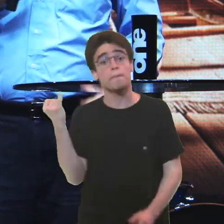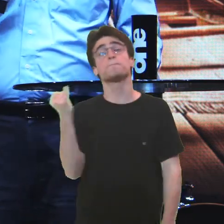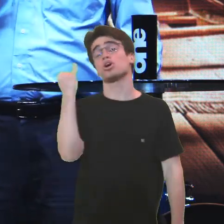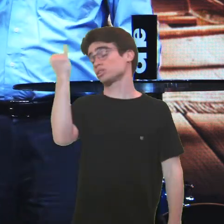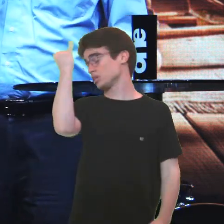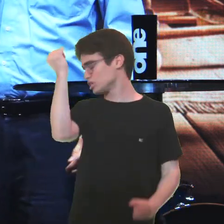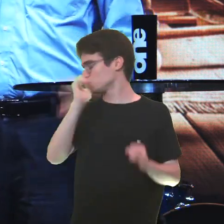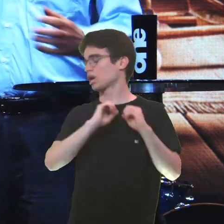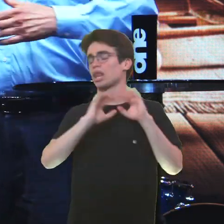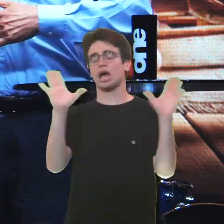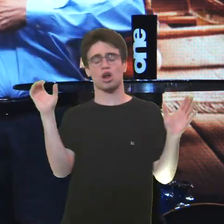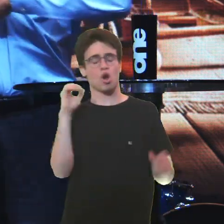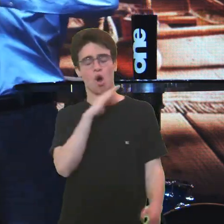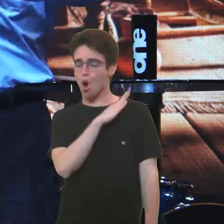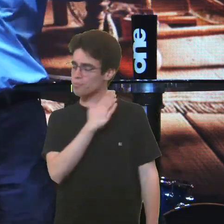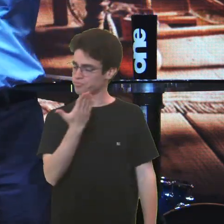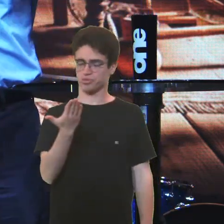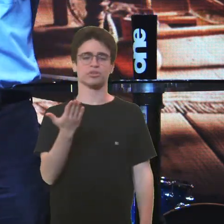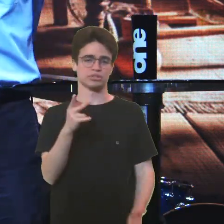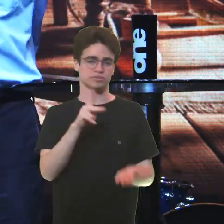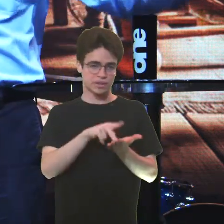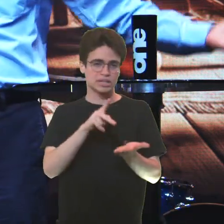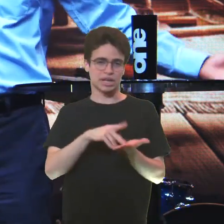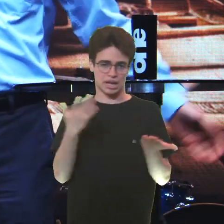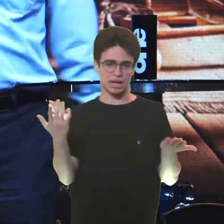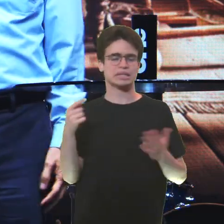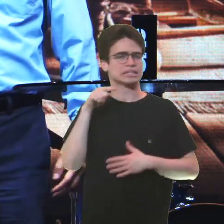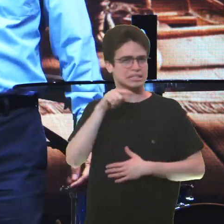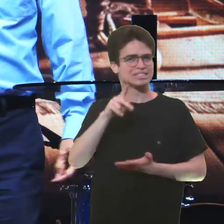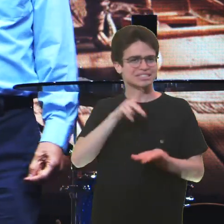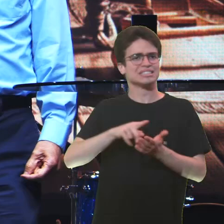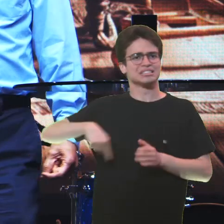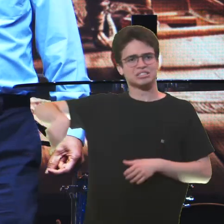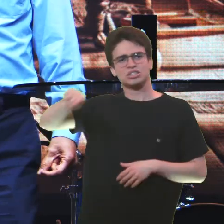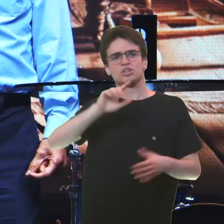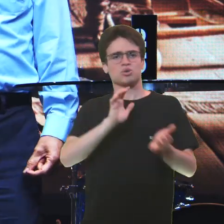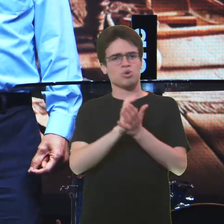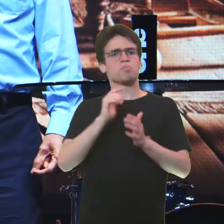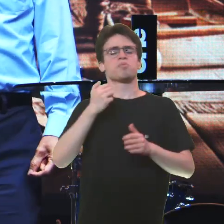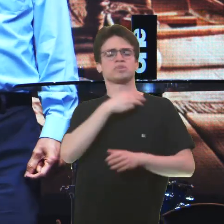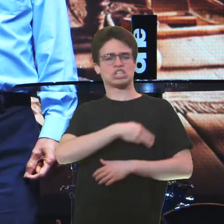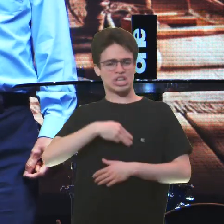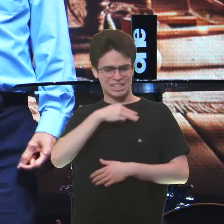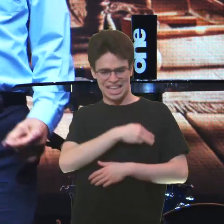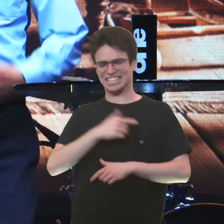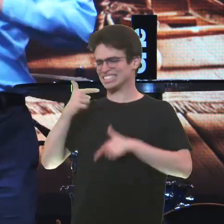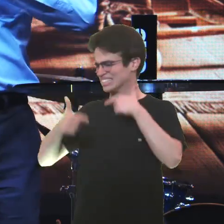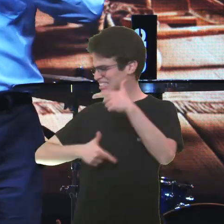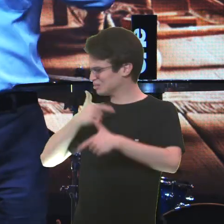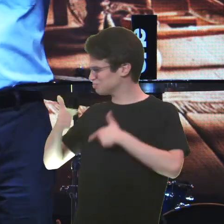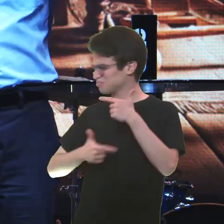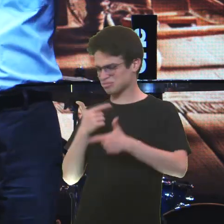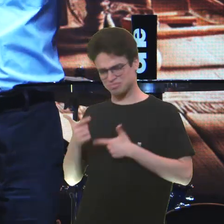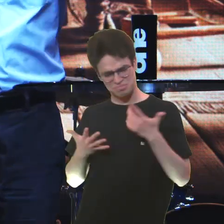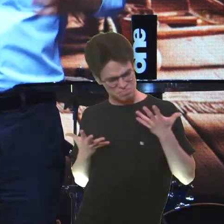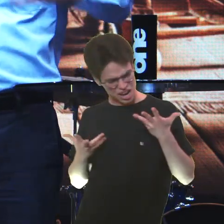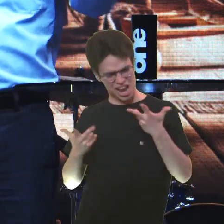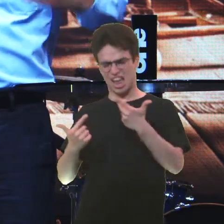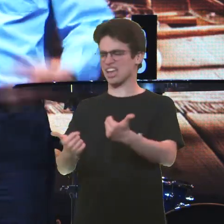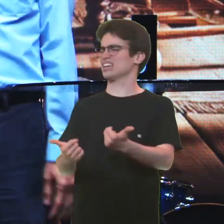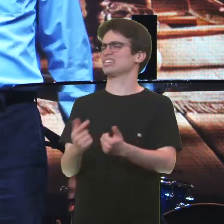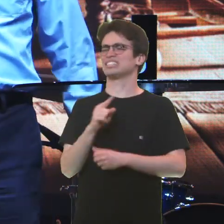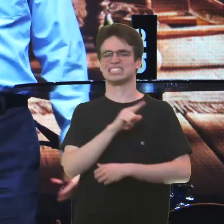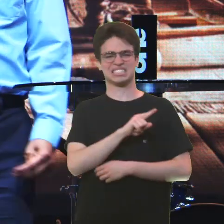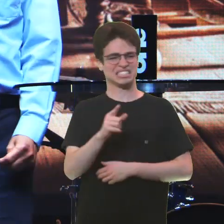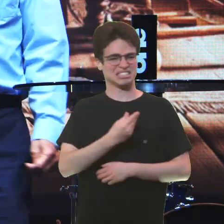importante, obviamente. Los misioneros hacen una tarea heroica. Os missionários fazem uma tarefa heróica. Entregan su vida